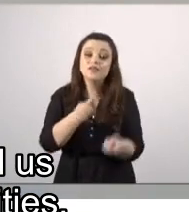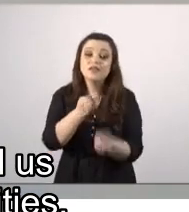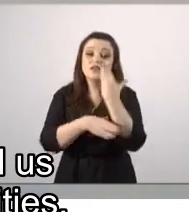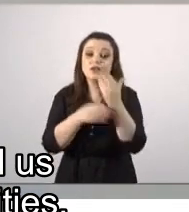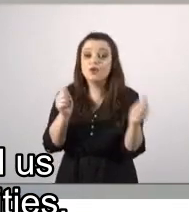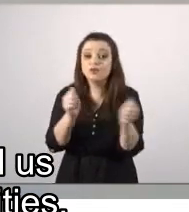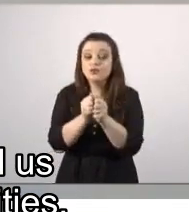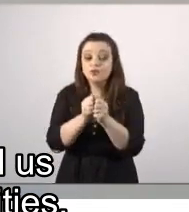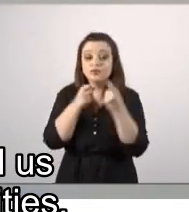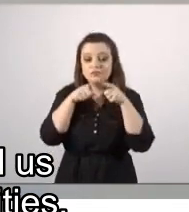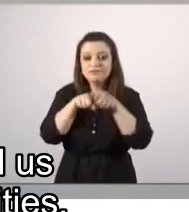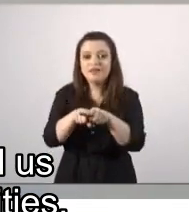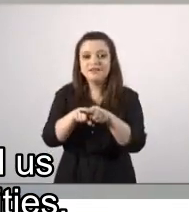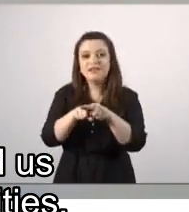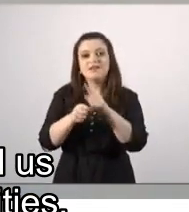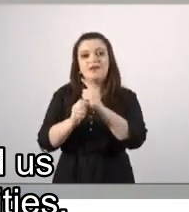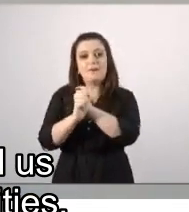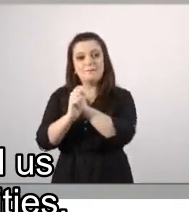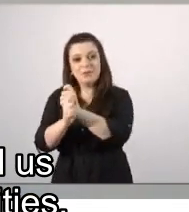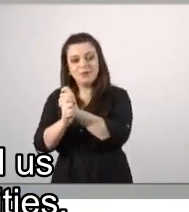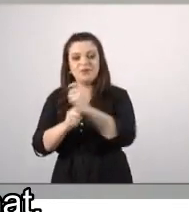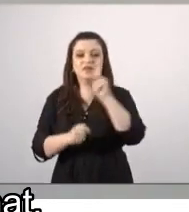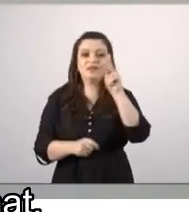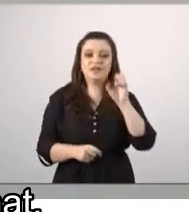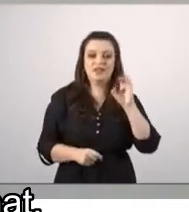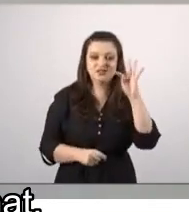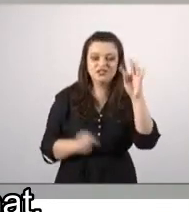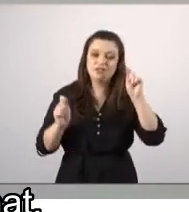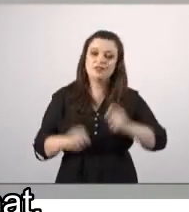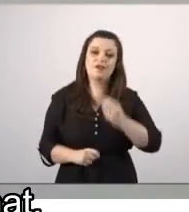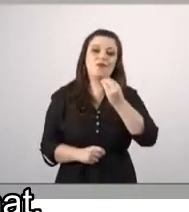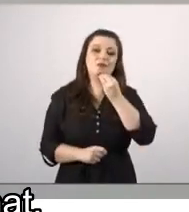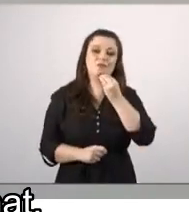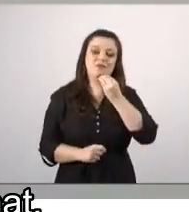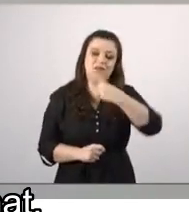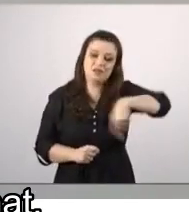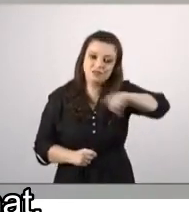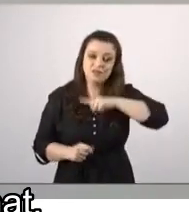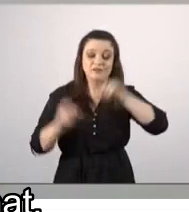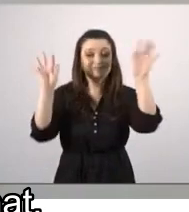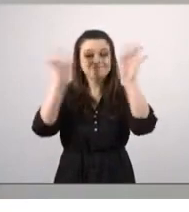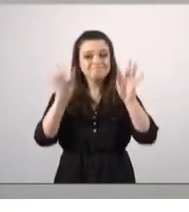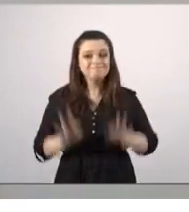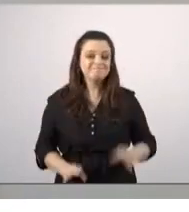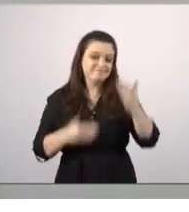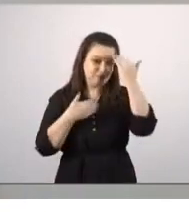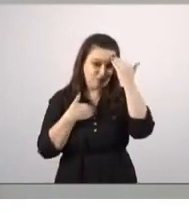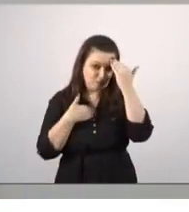que nos proporcionou tanta vivência e oportunidades. Ficamos muito felizes e gratos por isso.